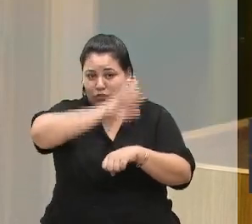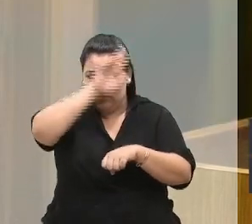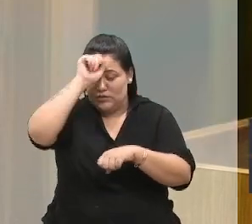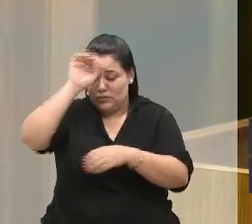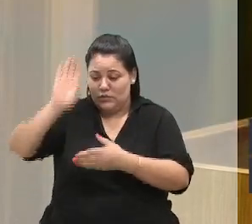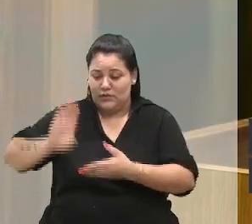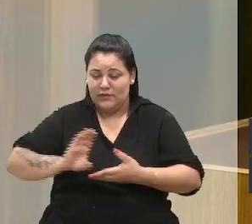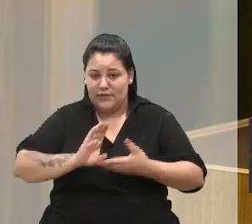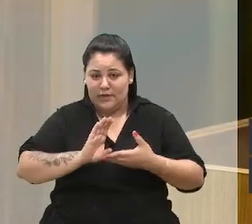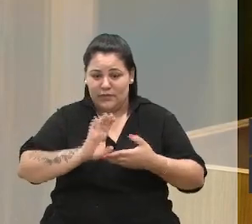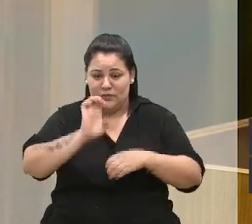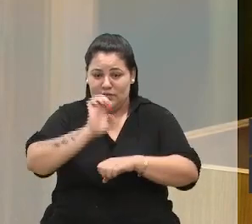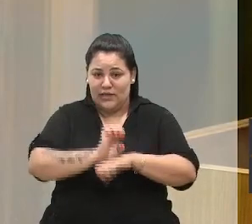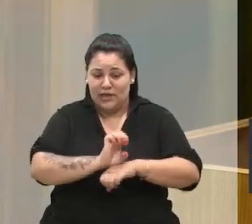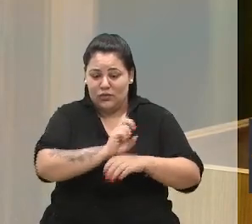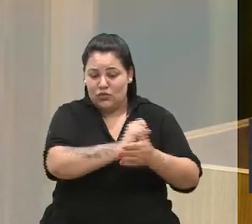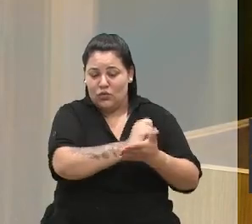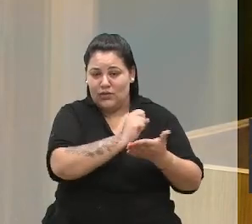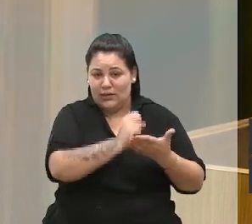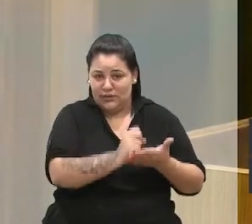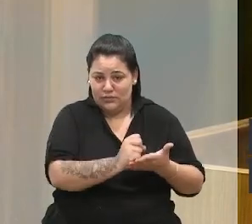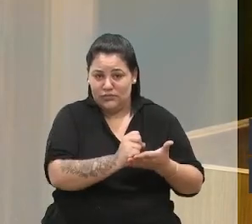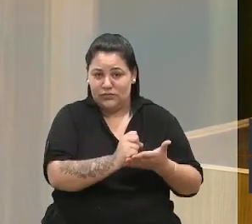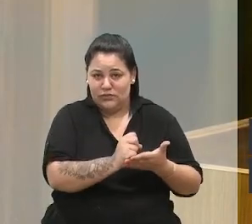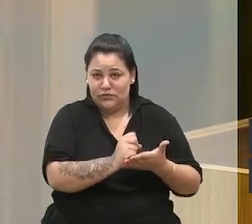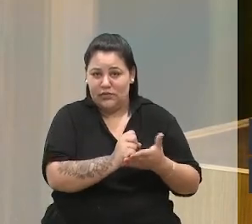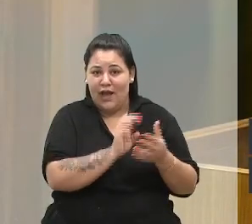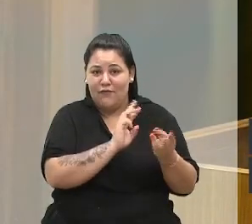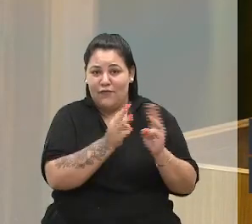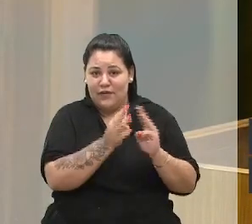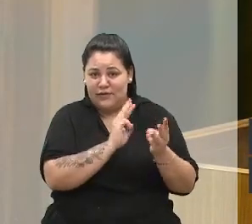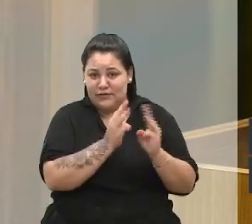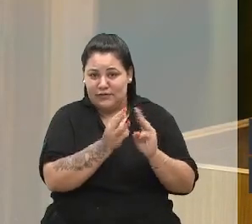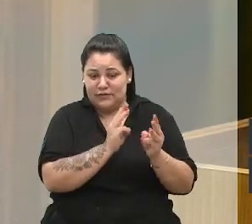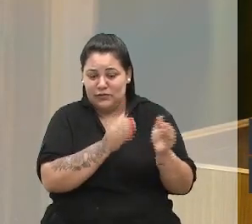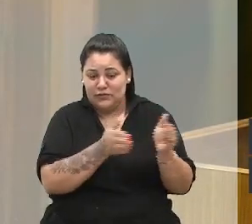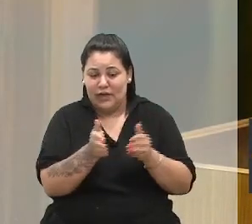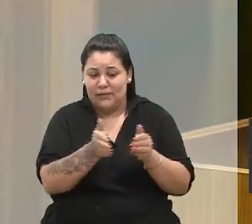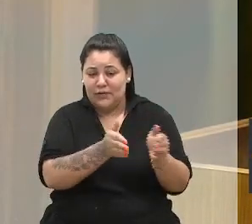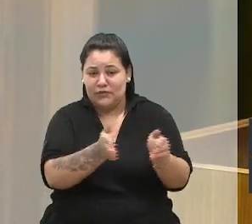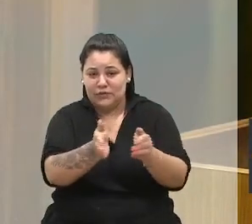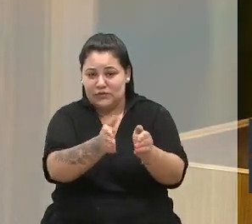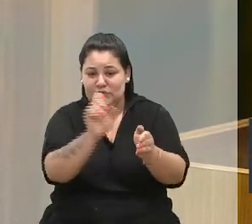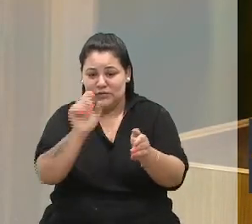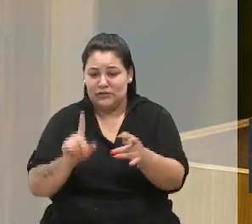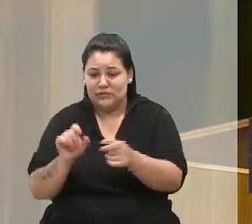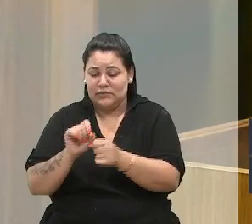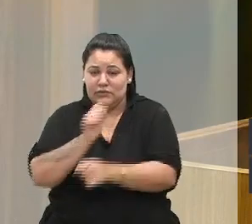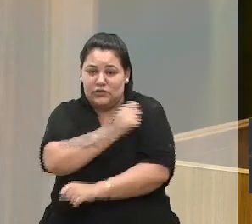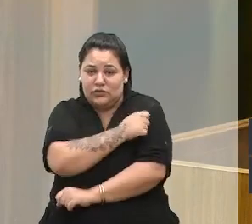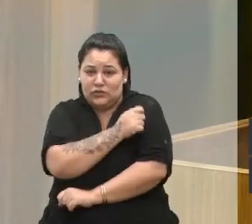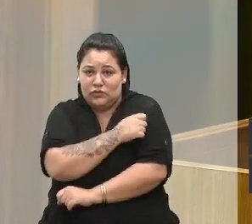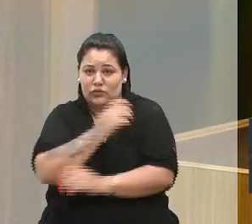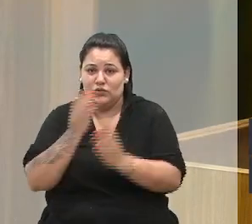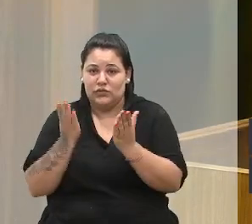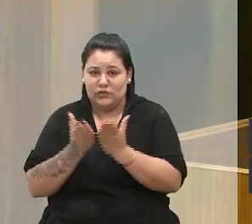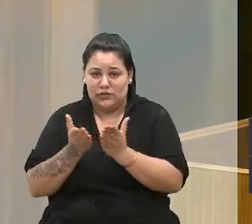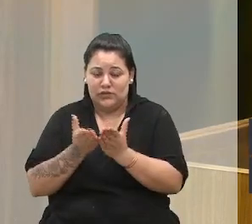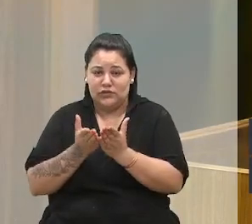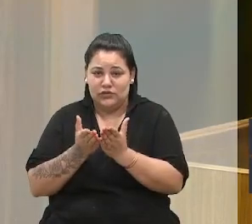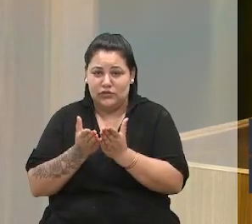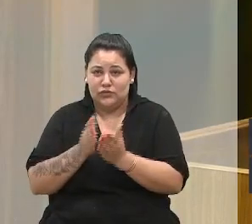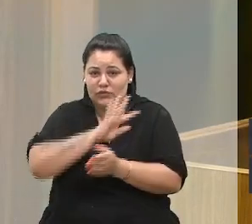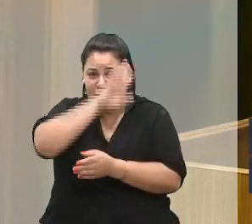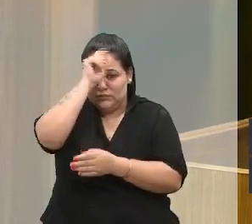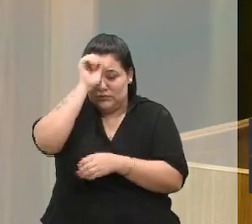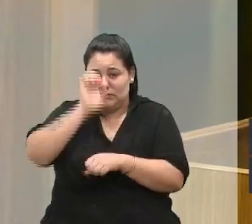Estado, contratamos as vans, enfim, os roteiros são feitos para os alunos, os estudantes da rede municipal e rede